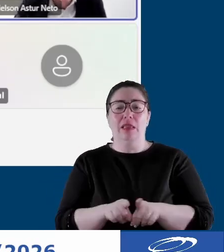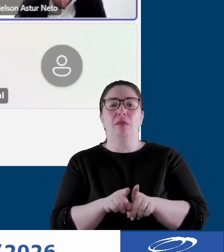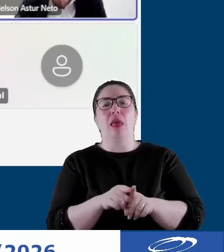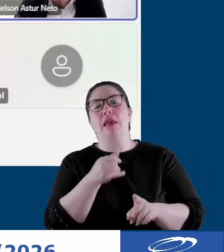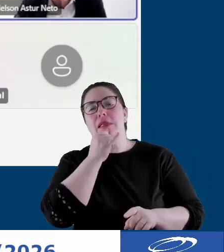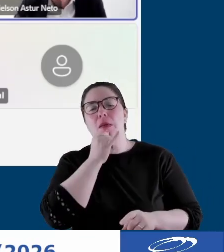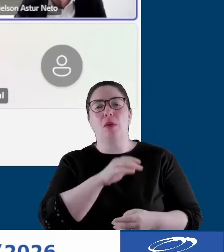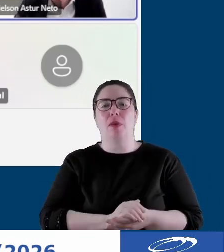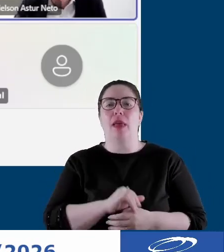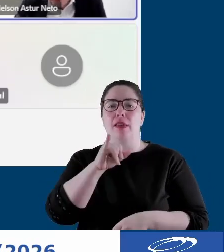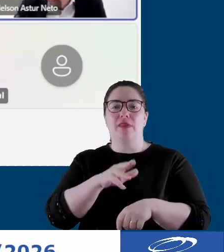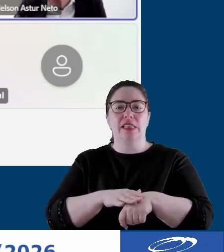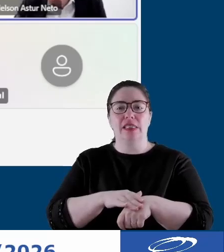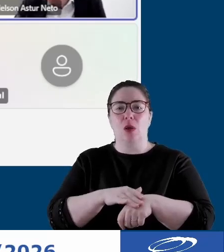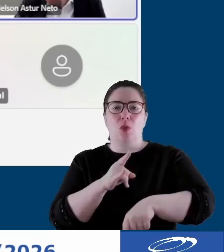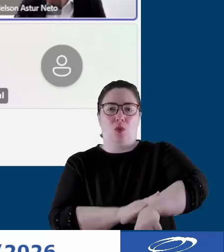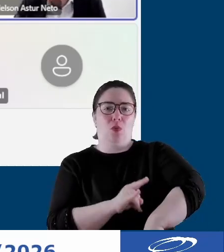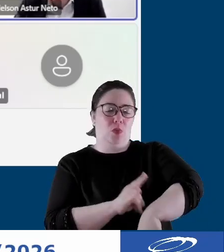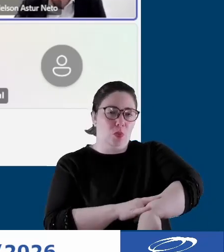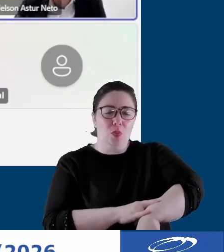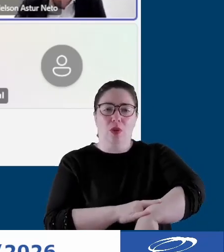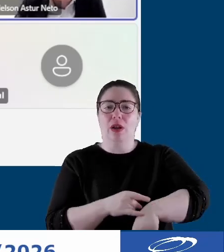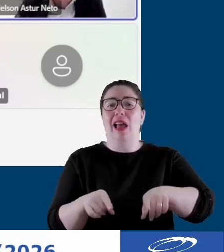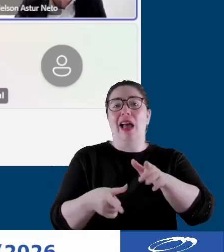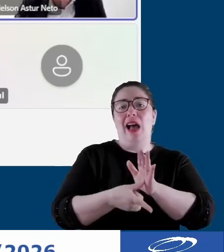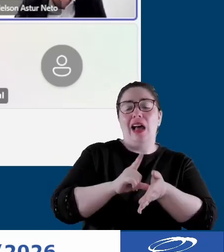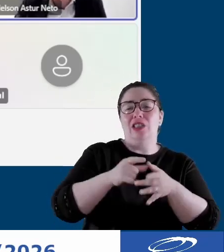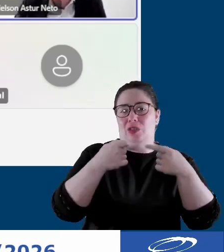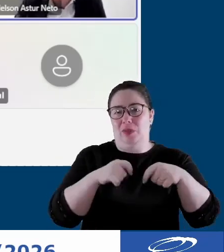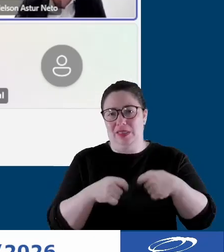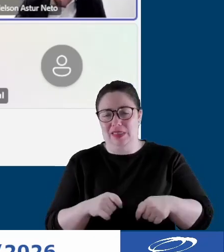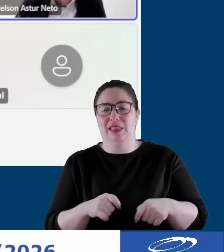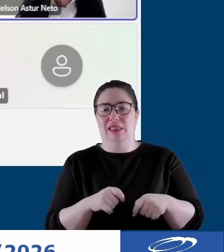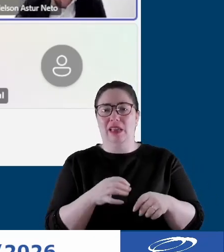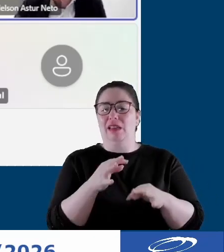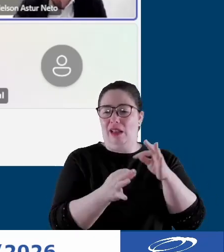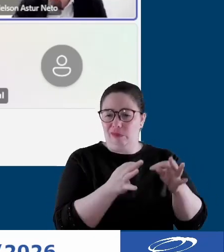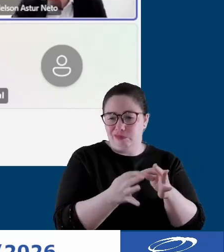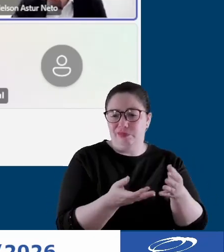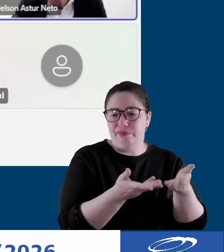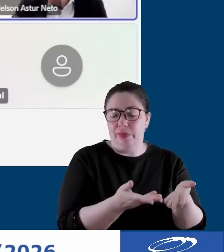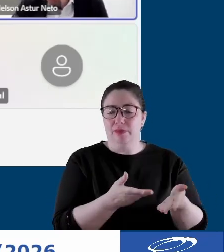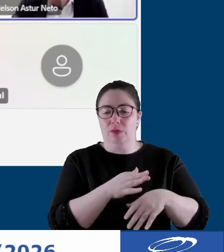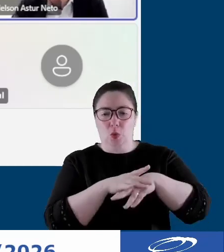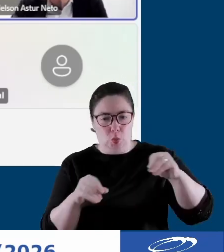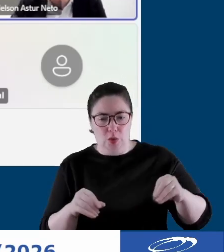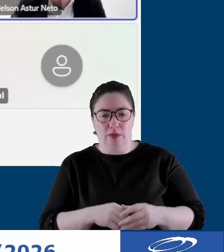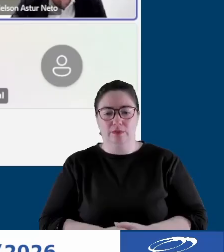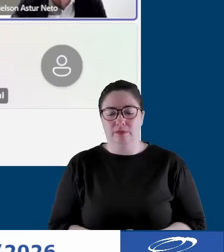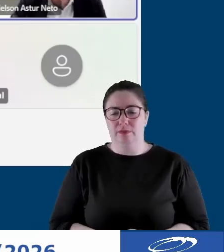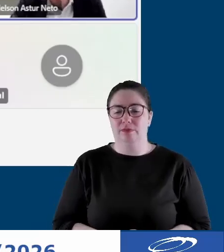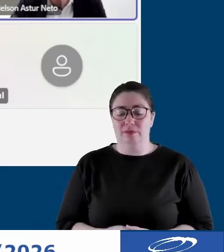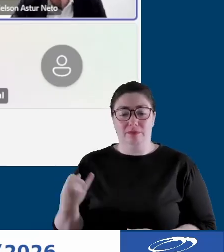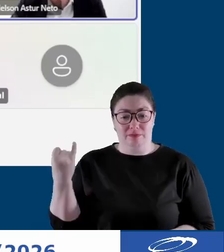urocultura, tratamento prévio antes de uma cirurgia também vai ser bastante importante. O etilismo,